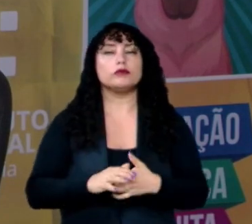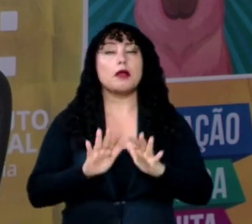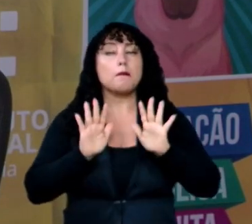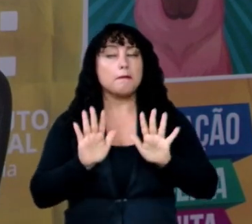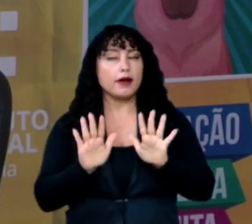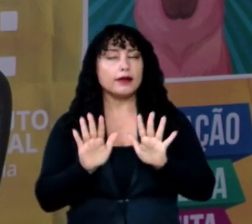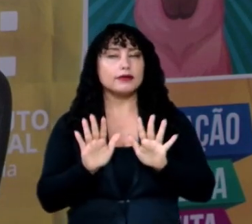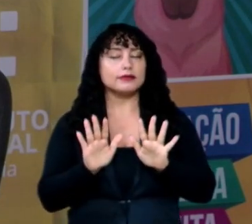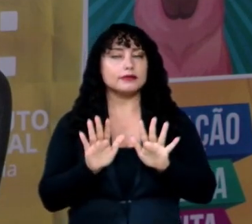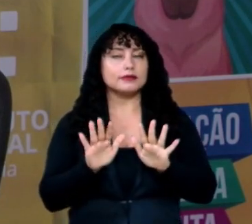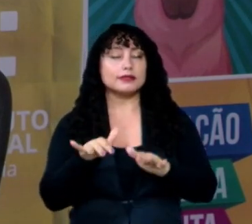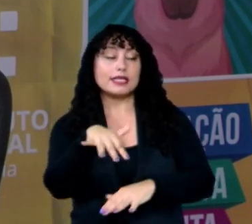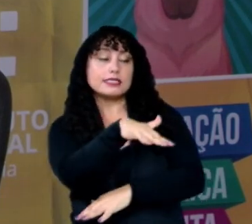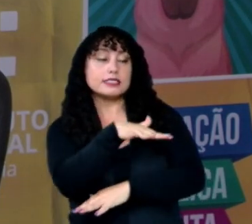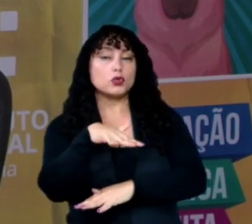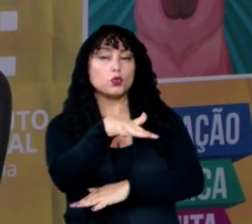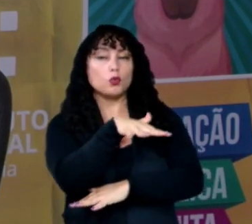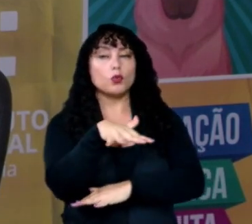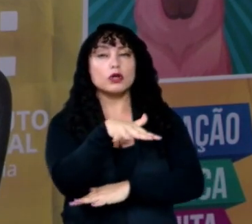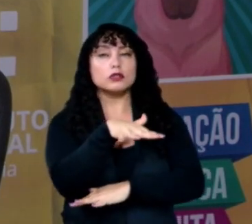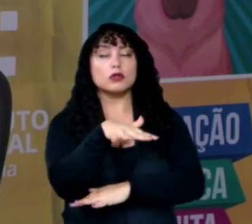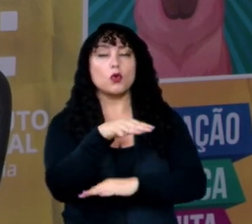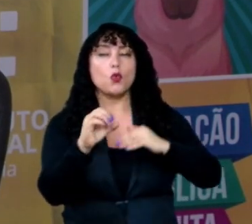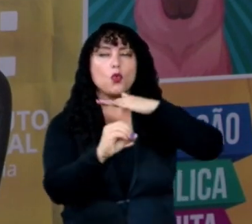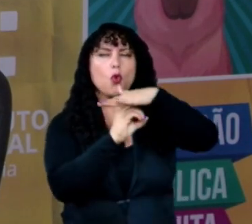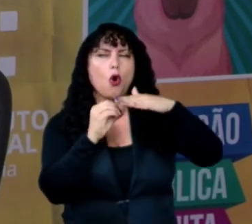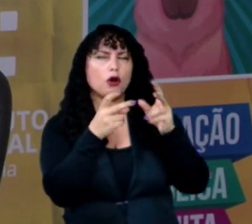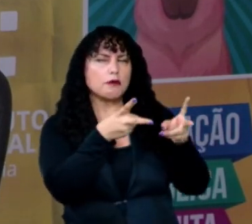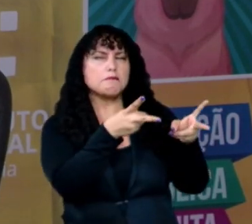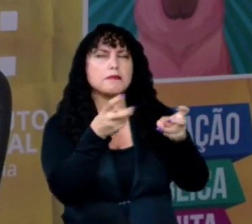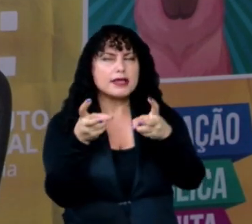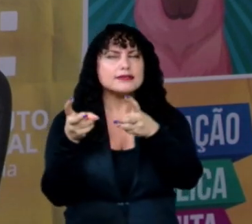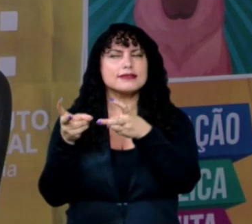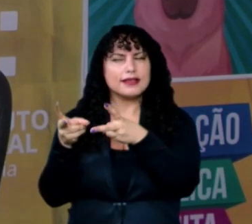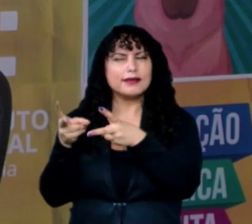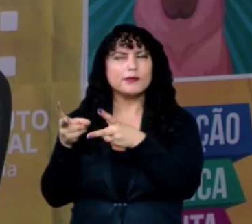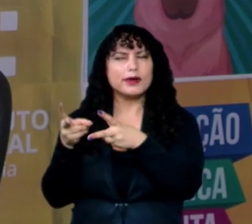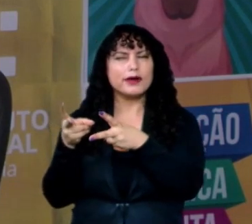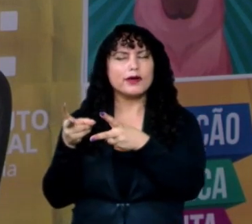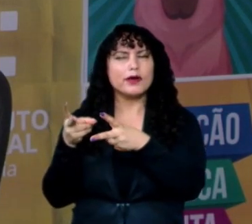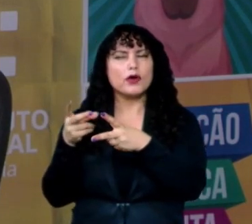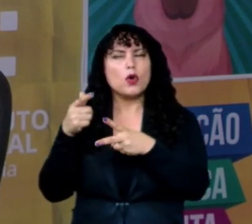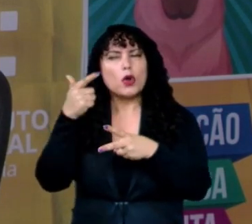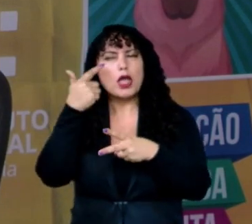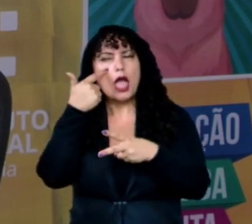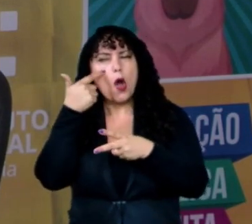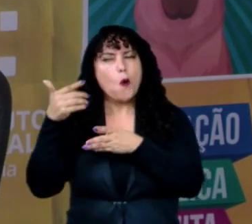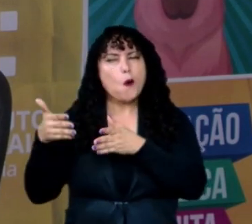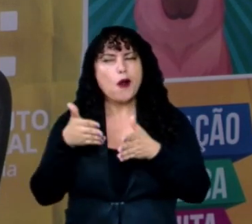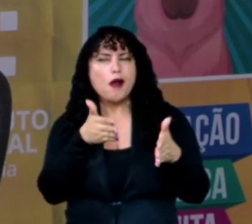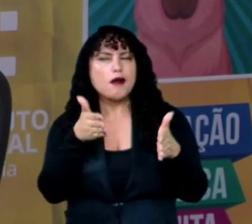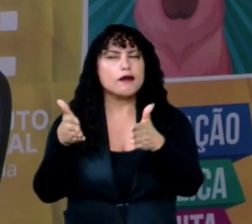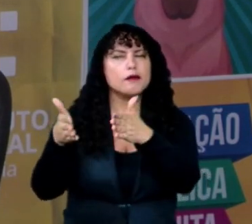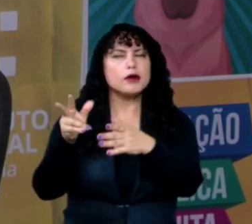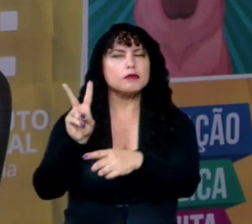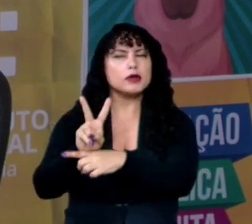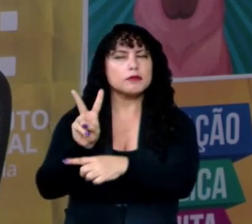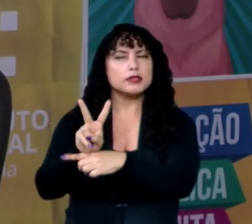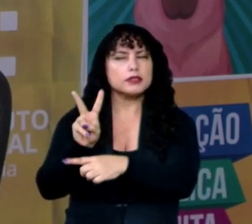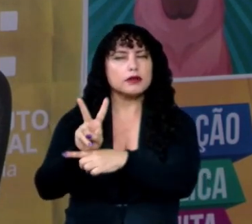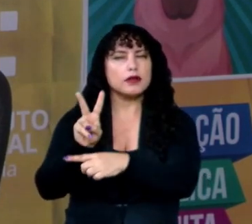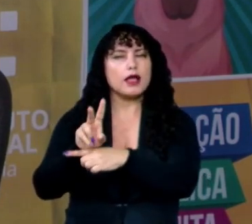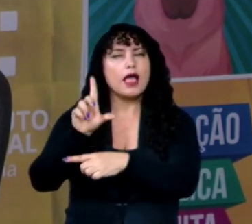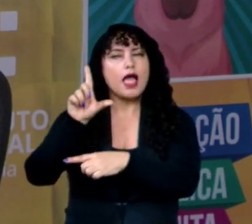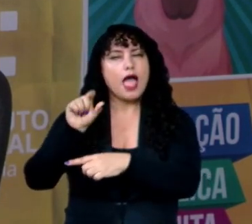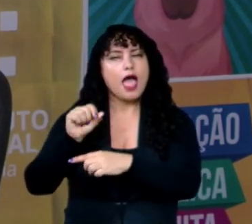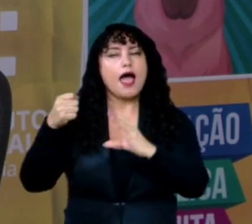Mas, assim, situações em que o órgão perceba isso, o canal, né, o meio para preservar, é